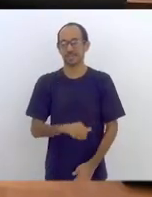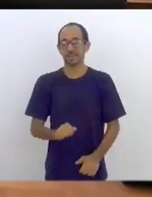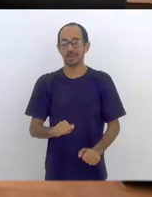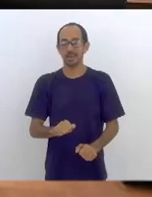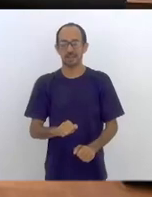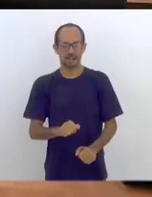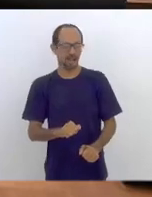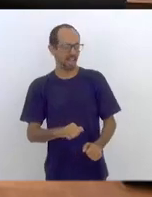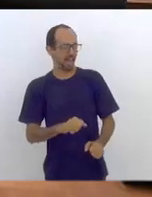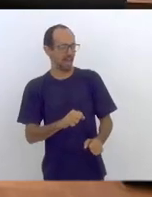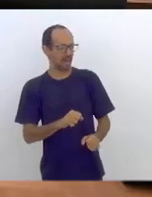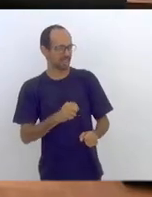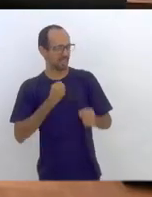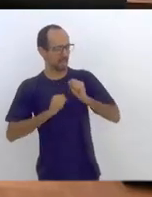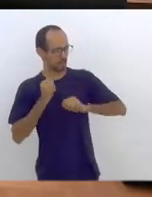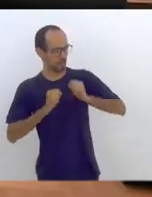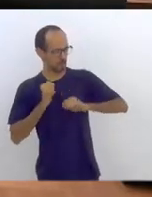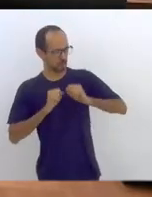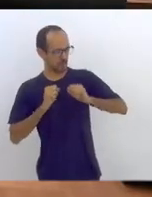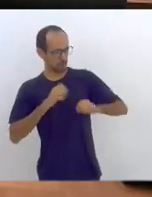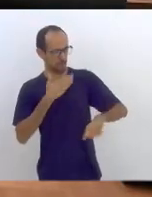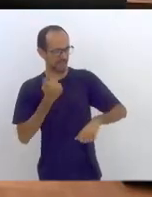rebeldia é a marca dessa turma, né?